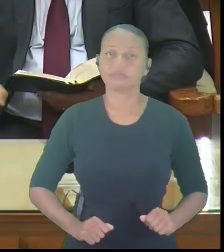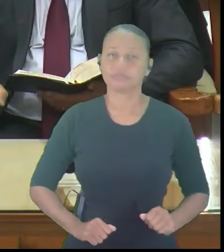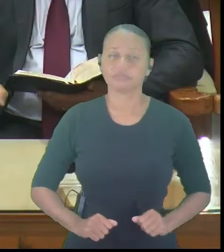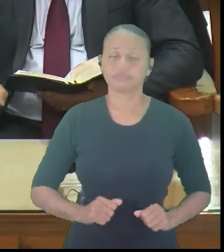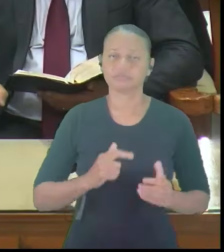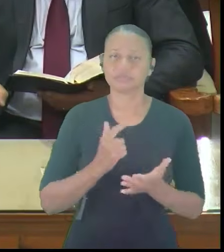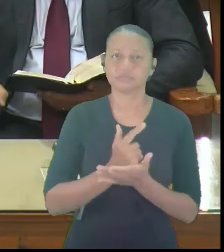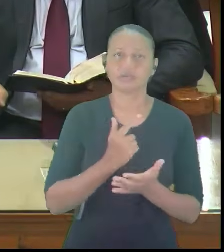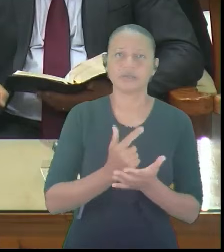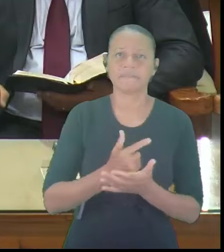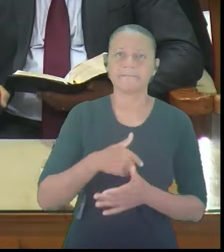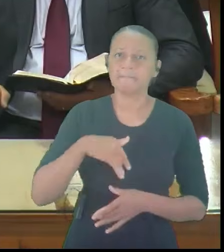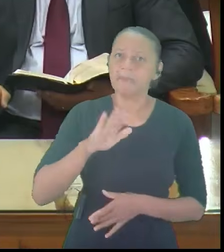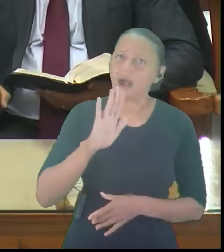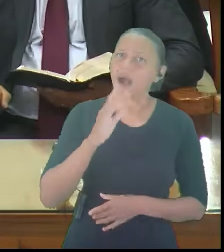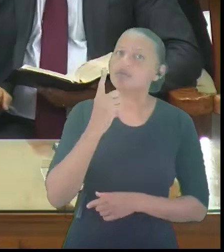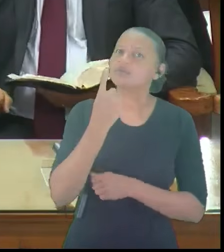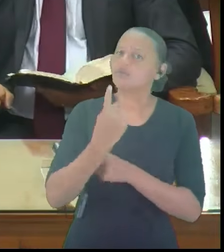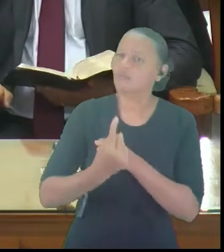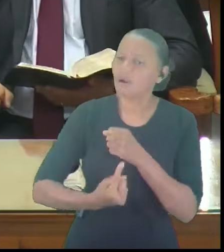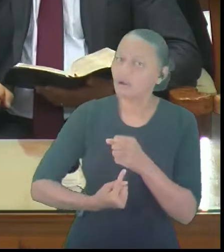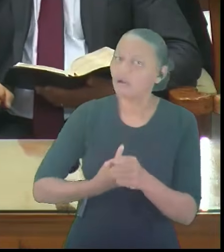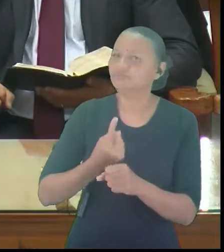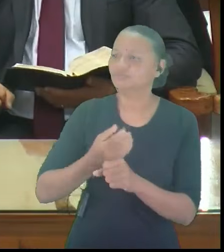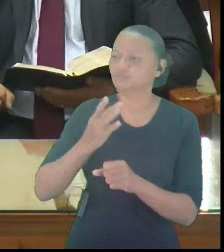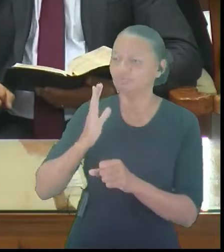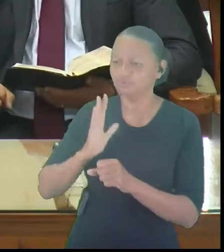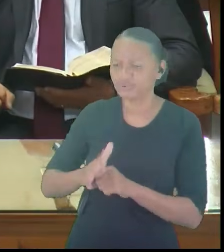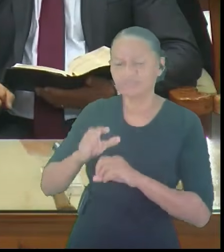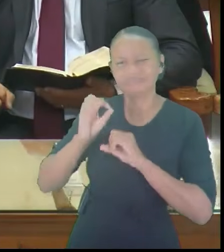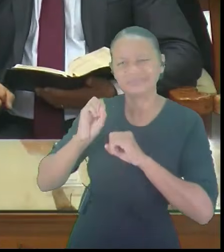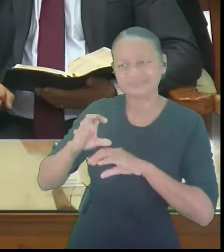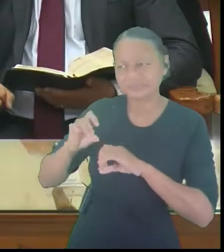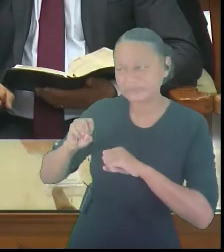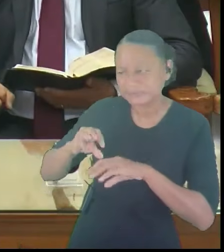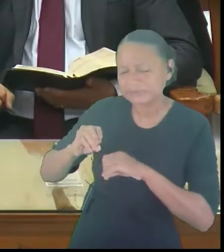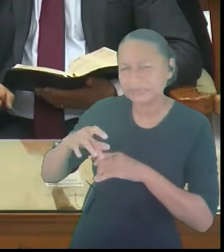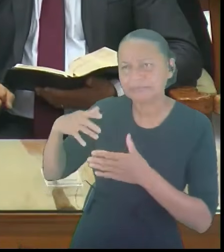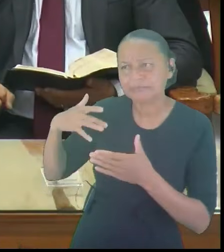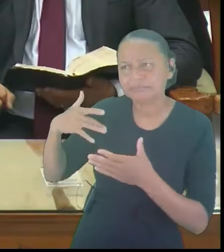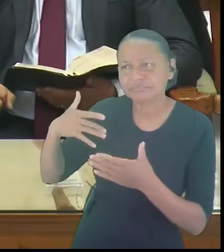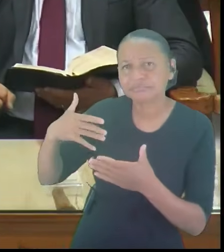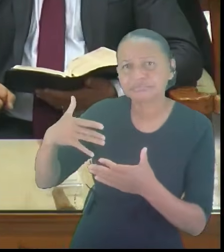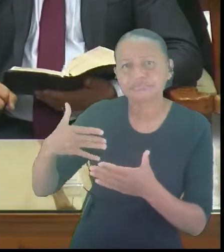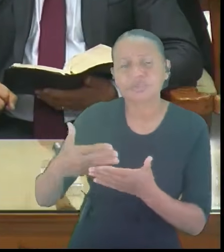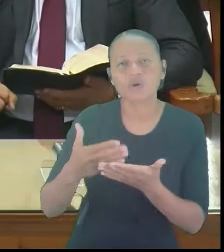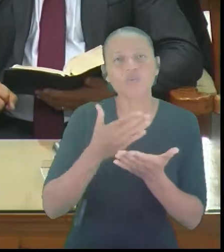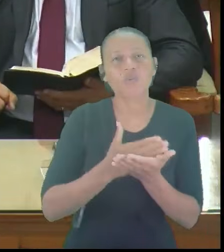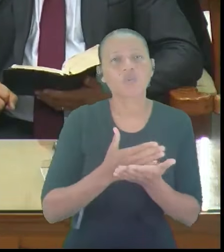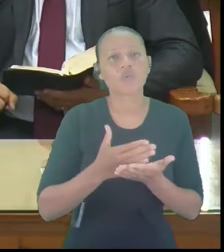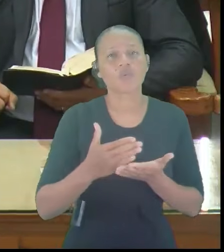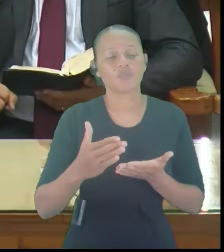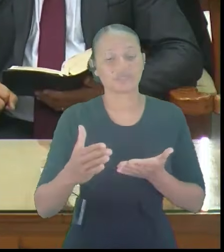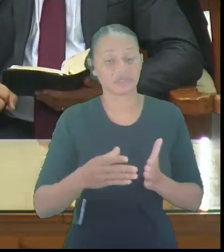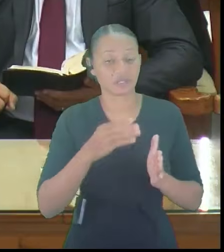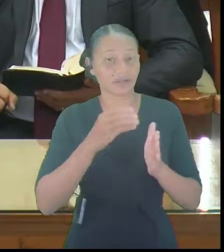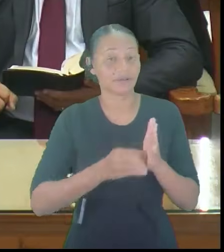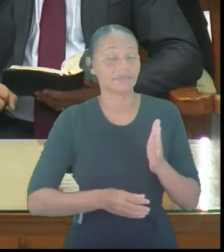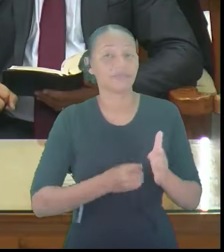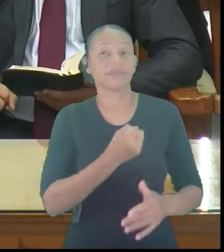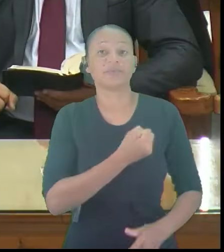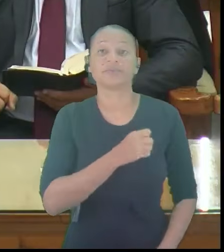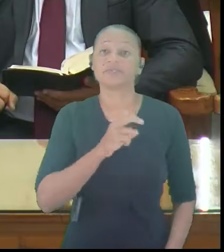Já faz mais de um ano que Deus concedeu a graça de começarmos. Estamos ainda no capítulo 5.